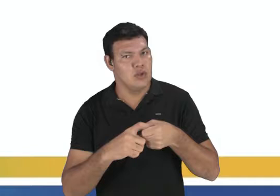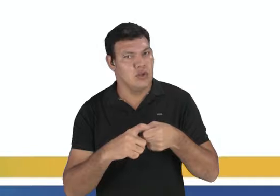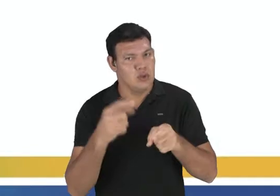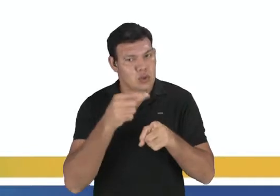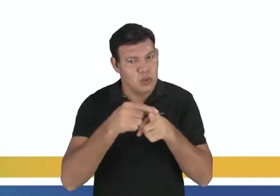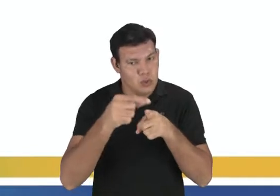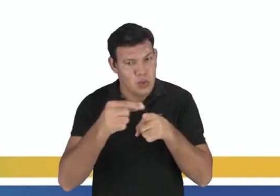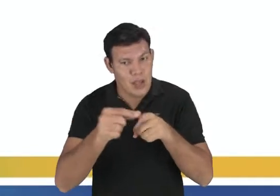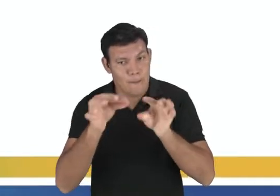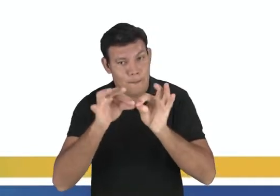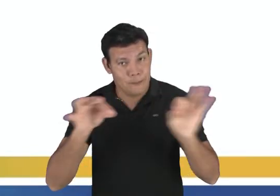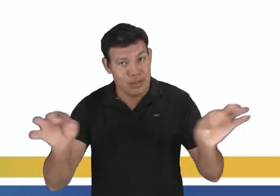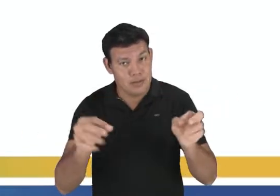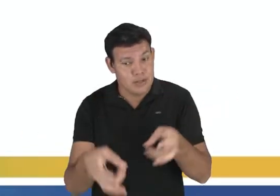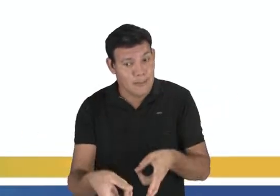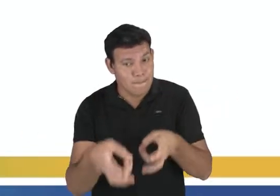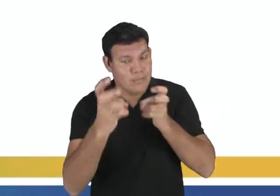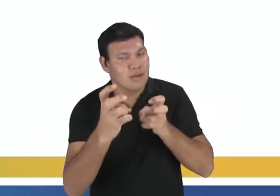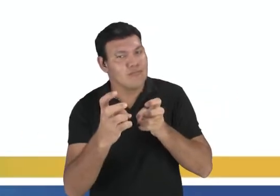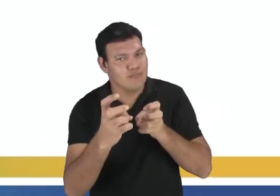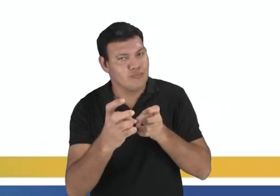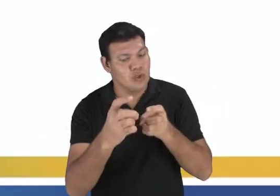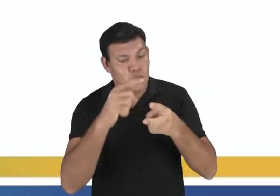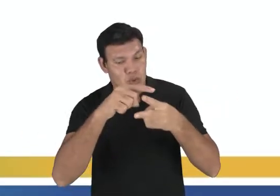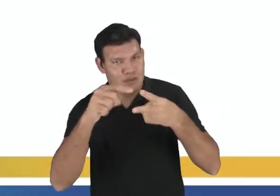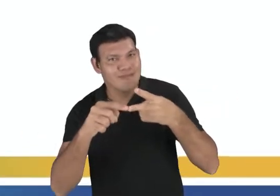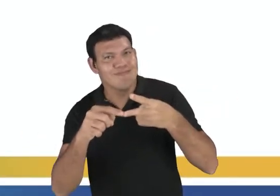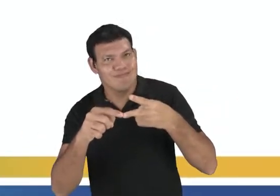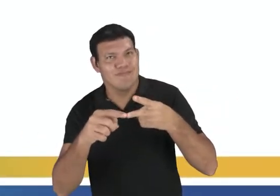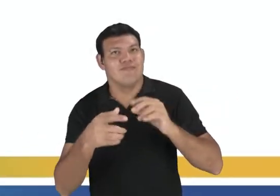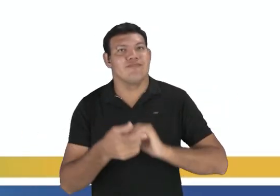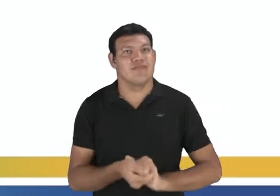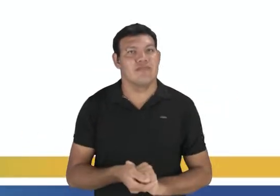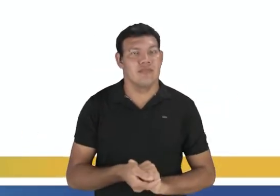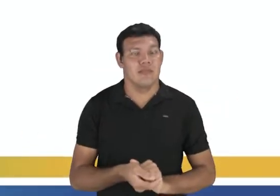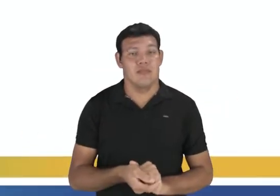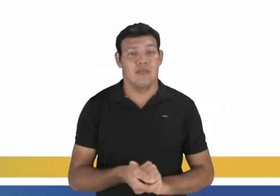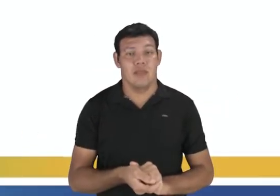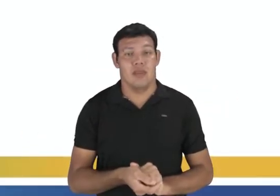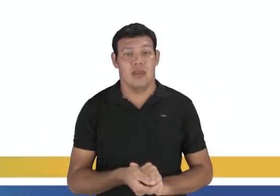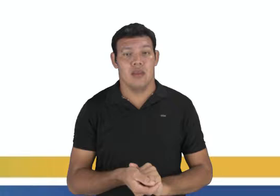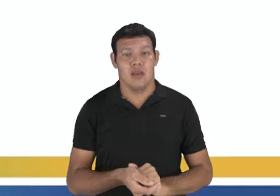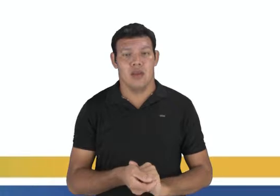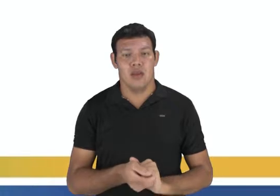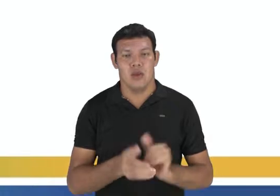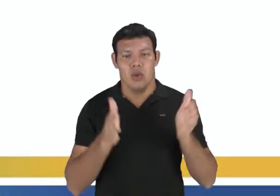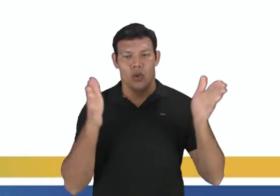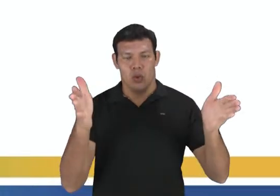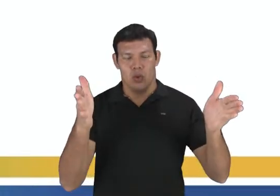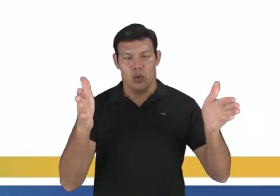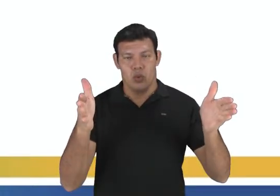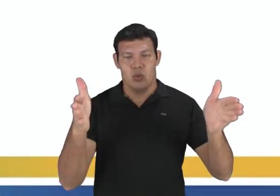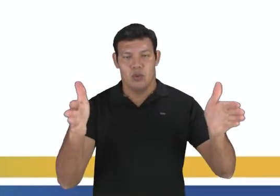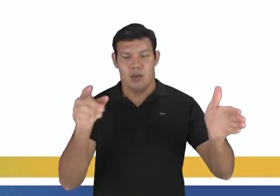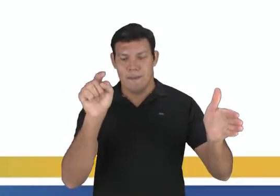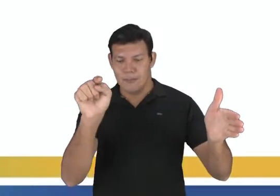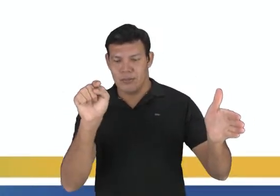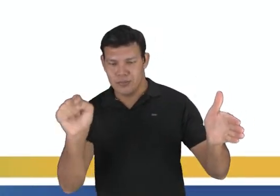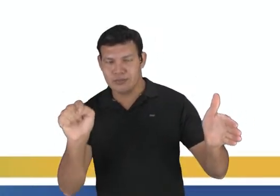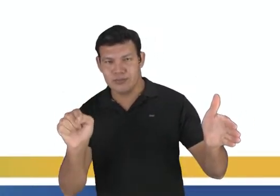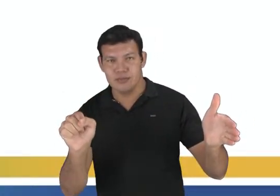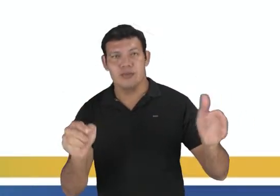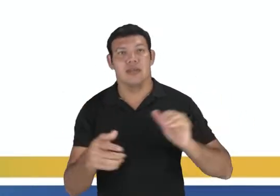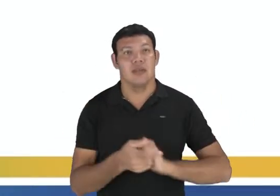aí vocês percebem que nós temos duas situações, uma em relação ao micro-ondas e outra em relação